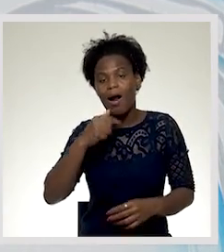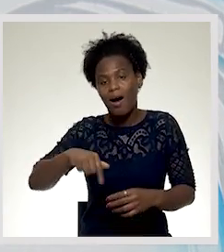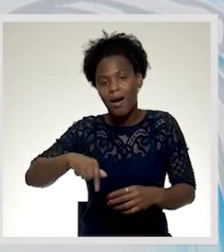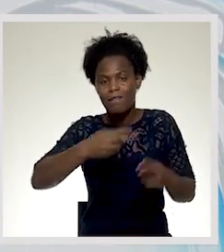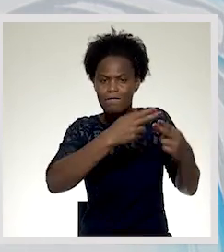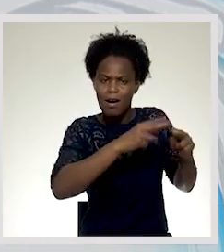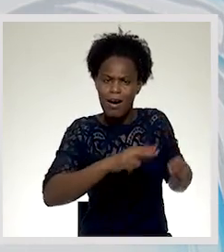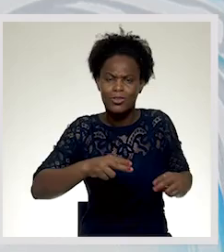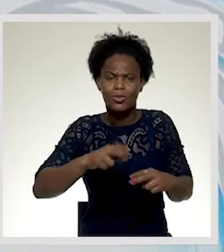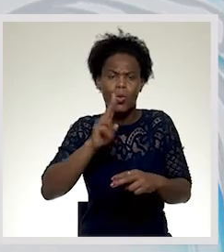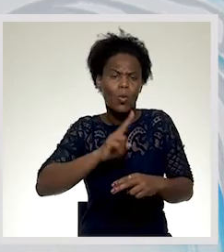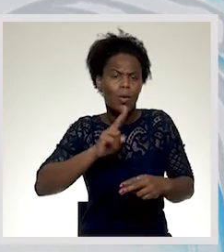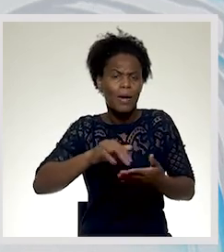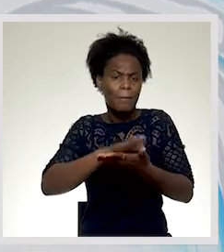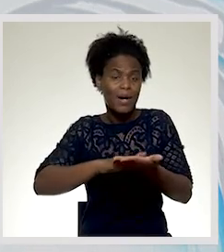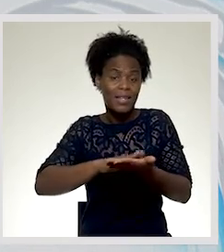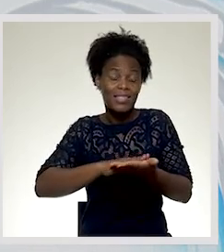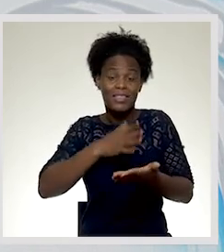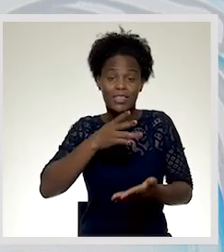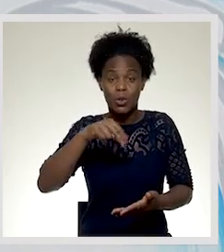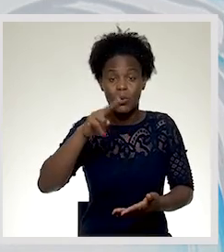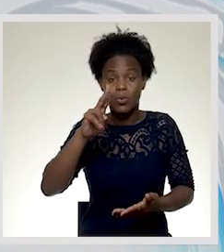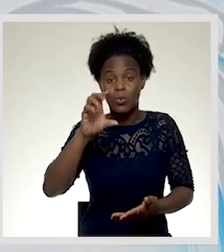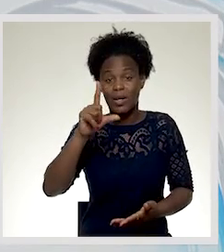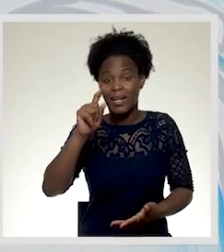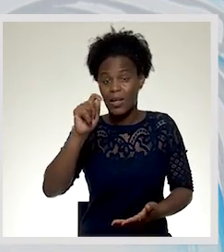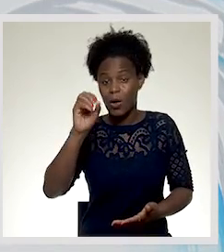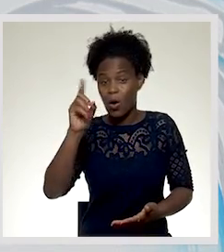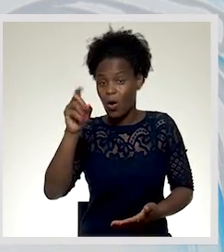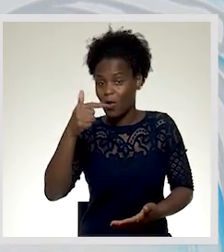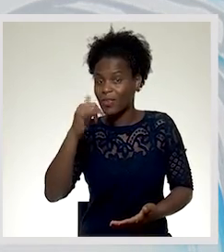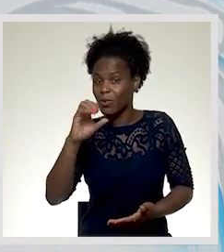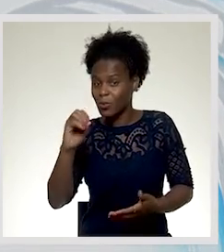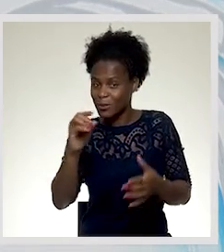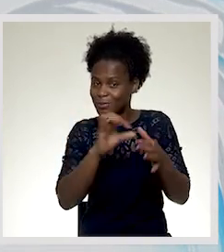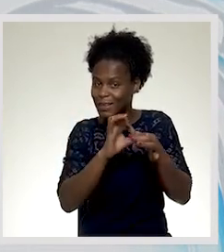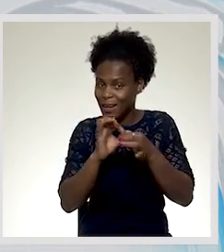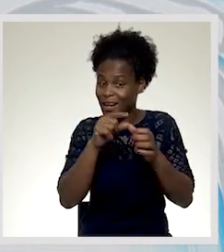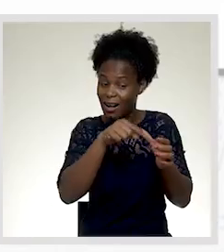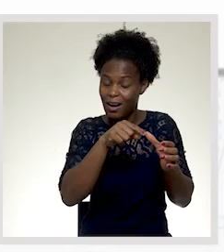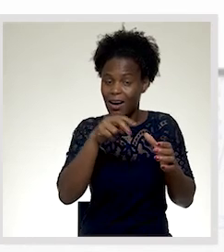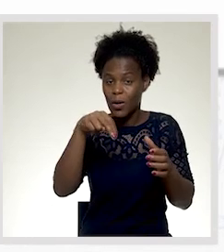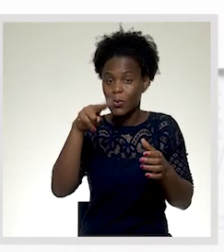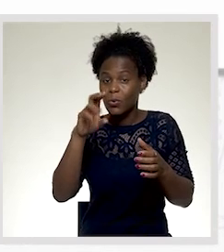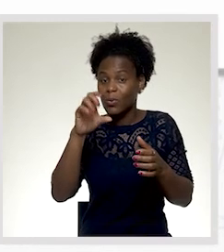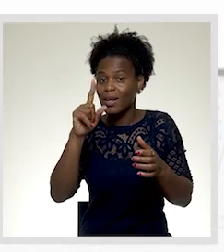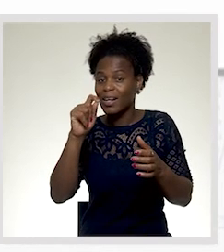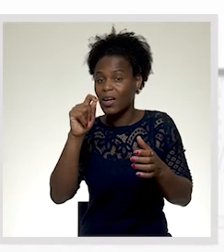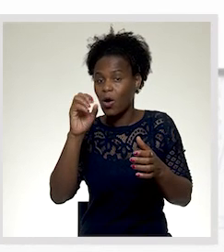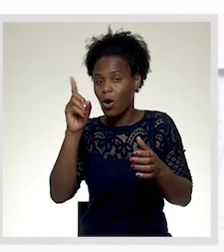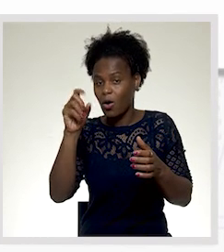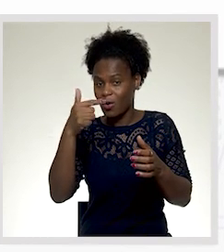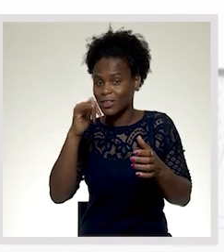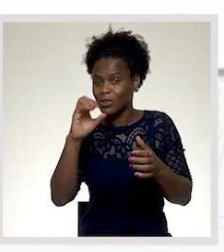que são os nucleótidos ligados entre si. E esses nucleótidos é que formam, então, os ácidos nucleicos. Temos o